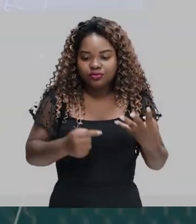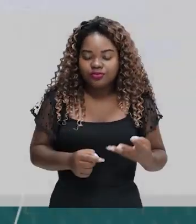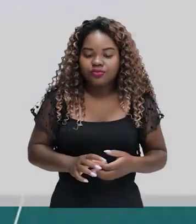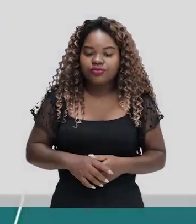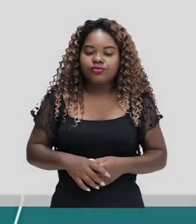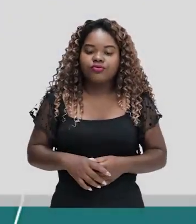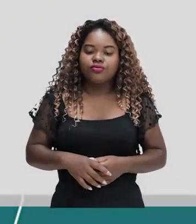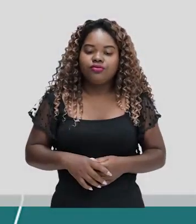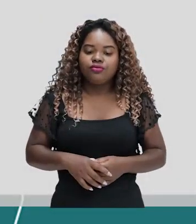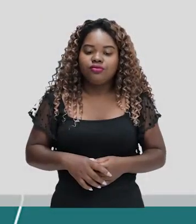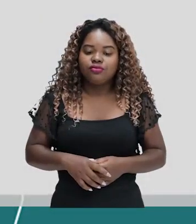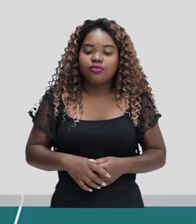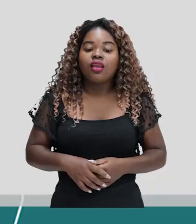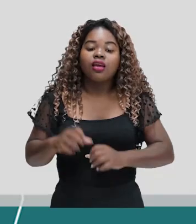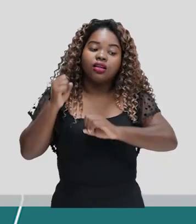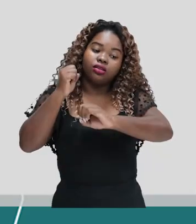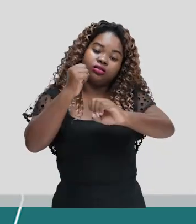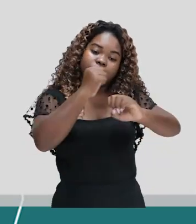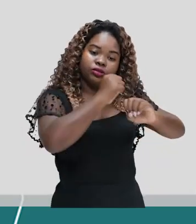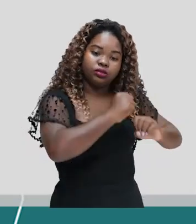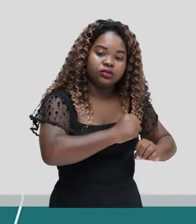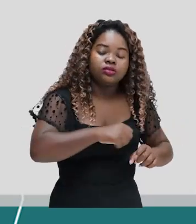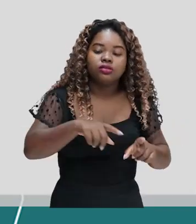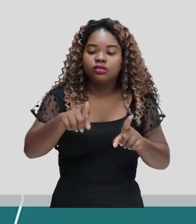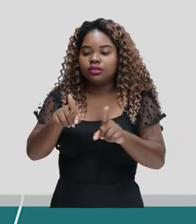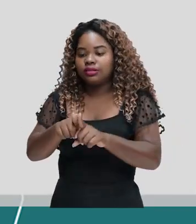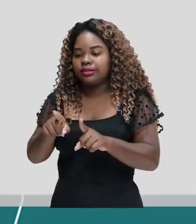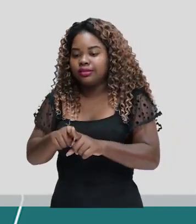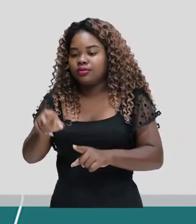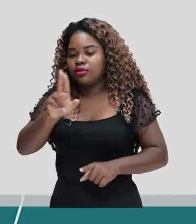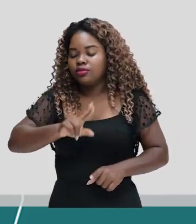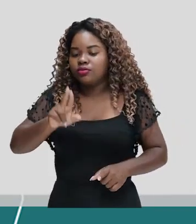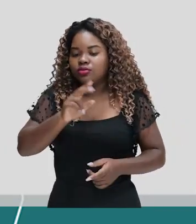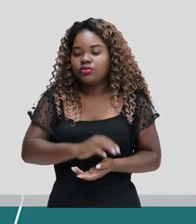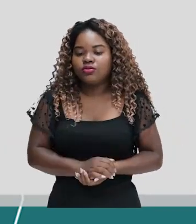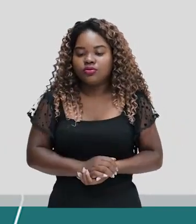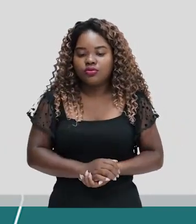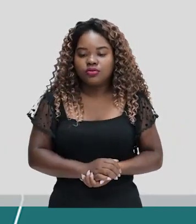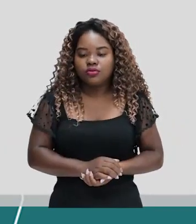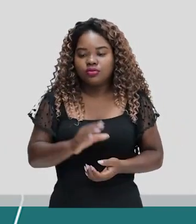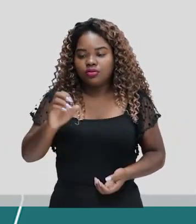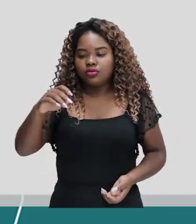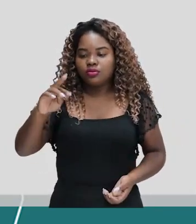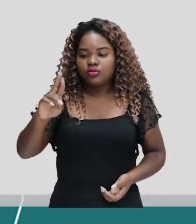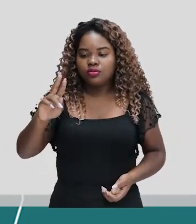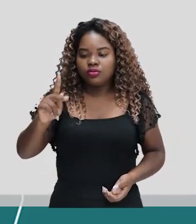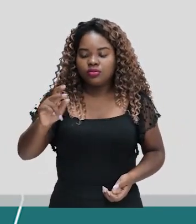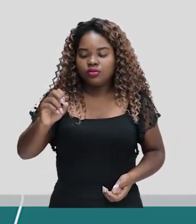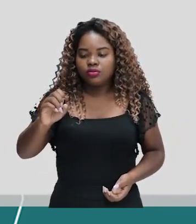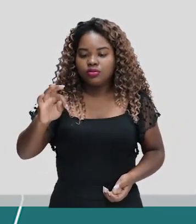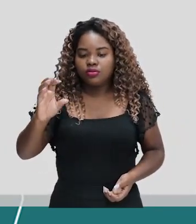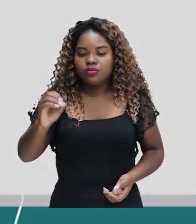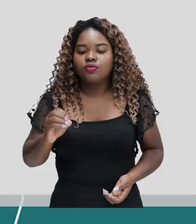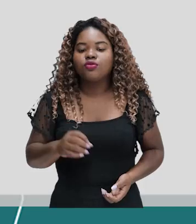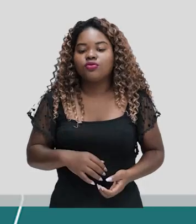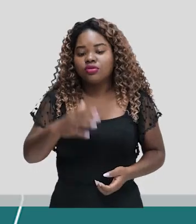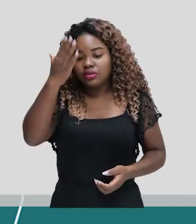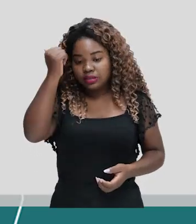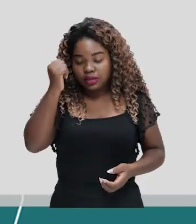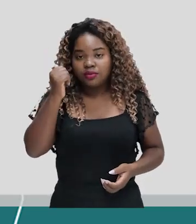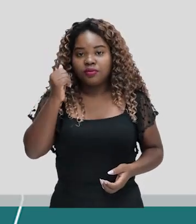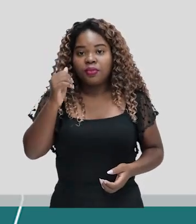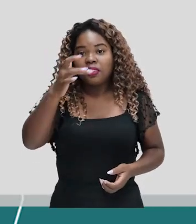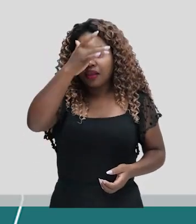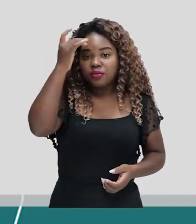Vinci. Né? Ele era escultor e ele utilizava o item do contraposto. O que é o contraposto? Sabe aqueles amiguinhos que a gente tem na